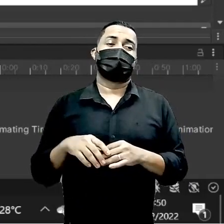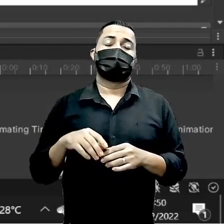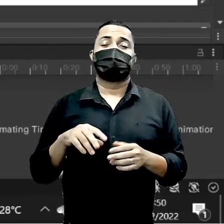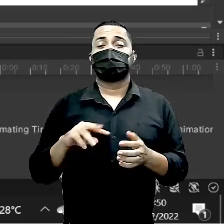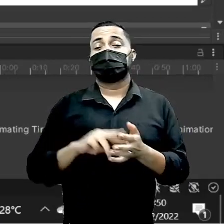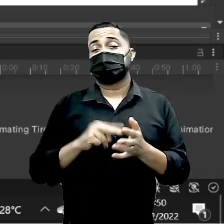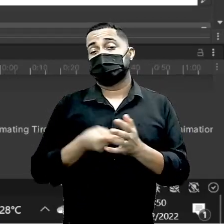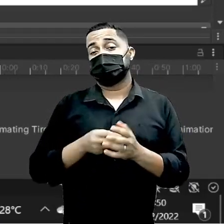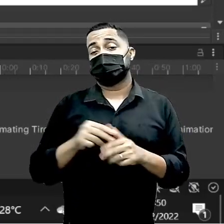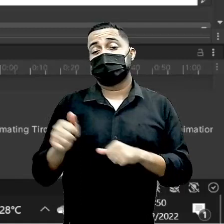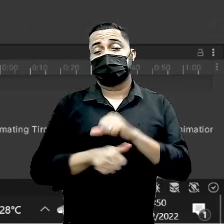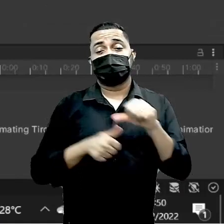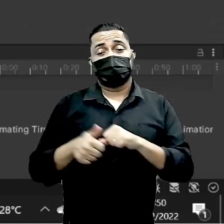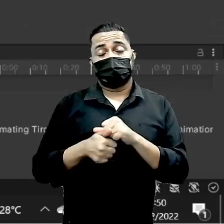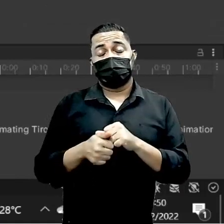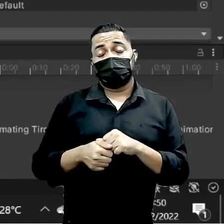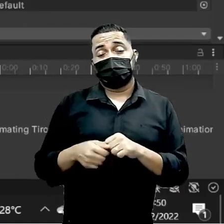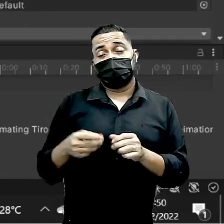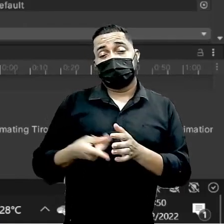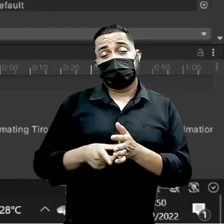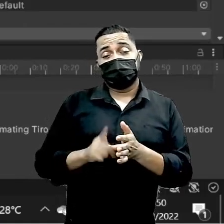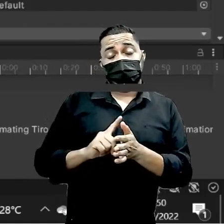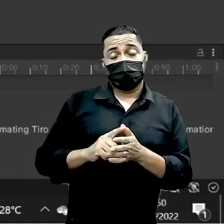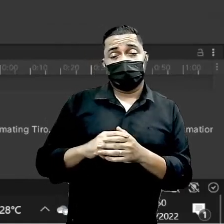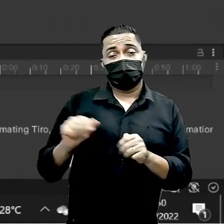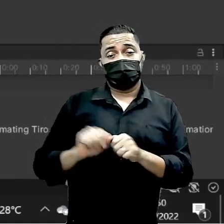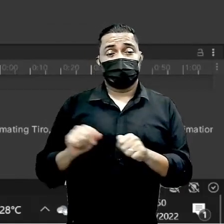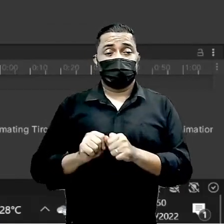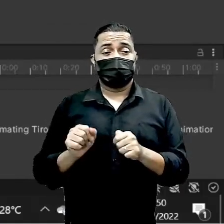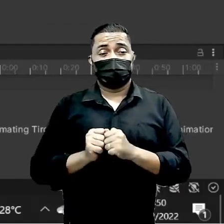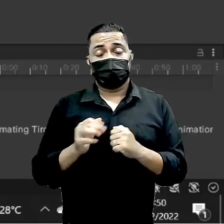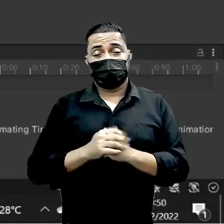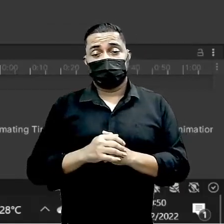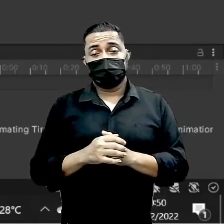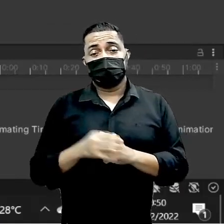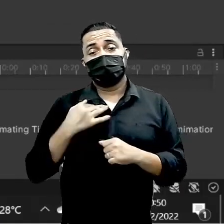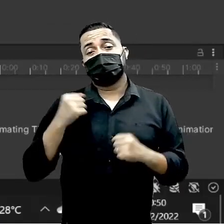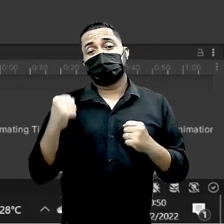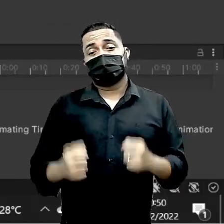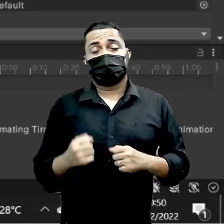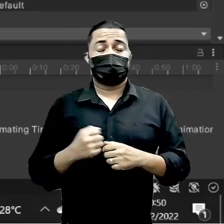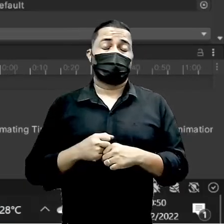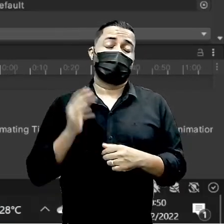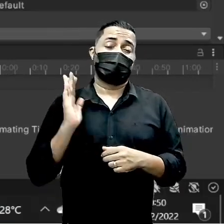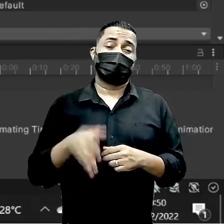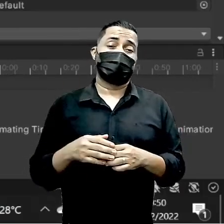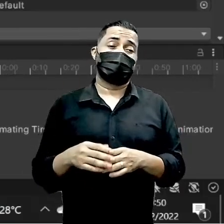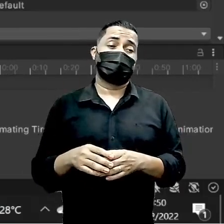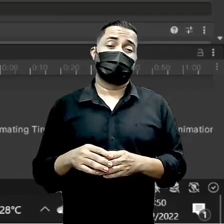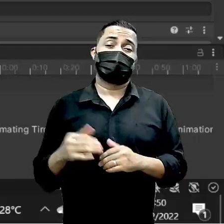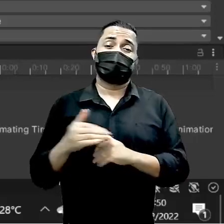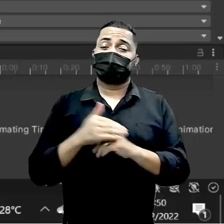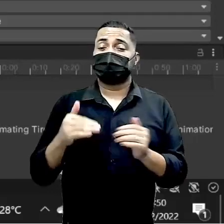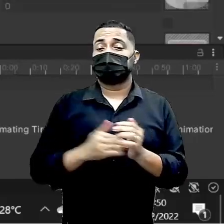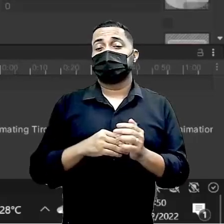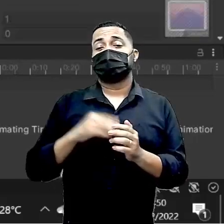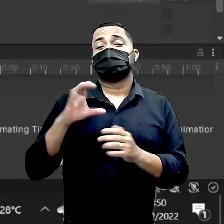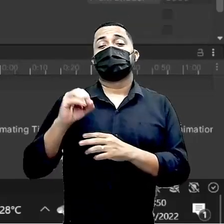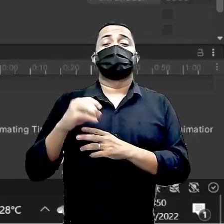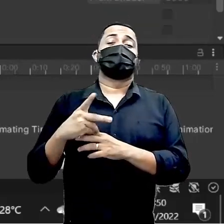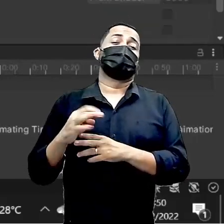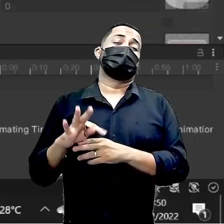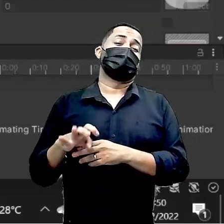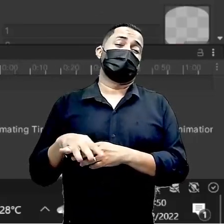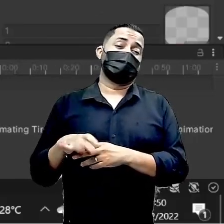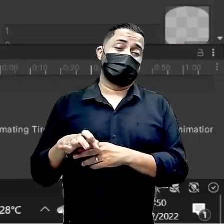ele se transformou em um elemento pré-fabricado. Quando eu deleto ele aqui, eu posso pegar ele e ele já vai importar todos os componentes que foram